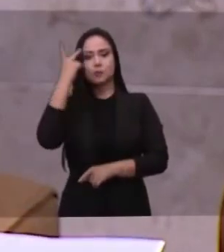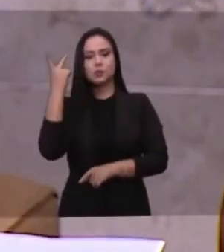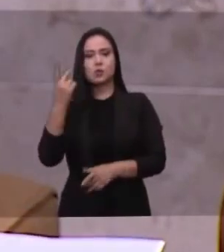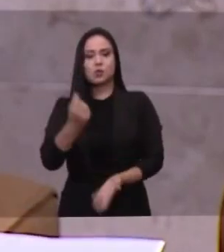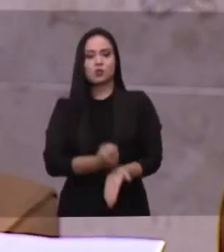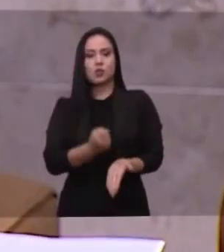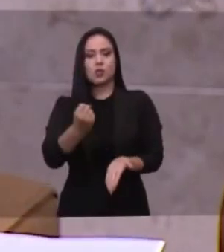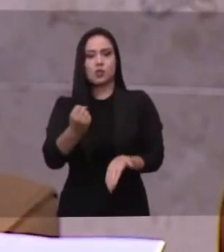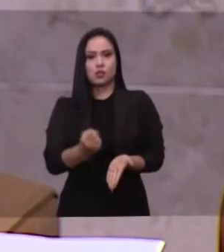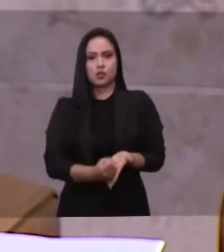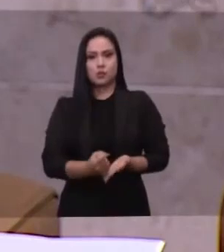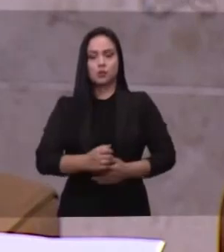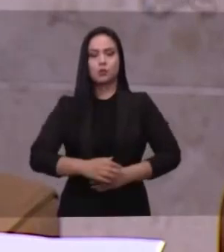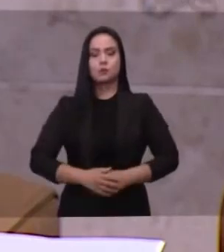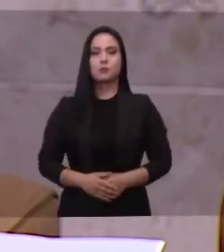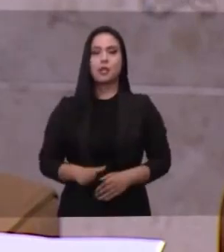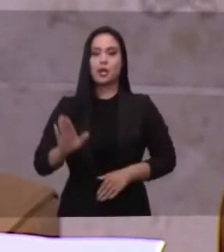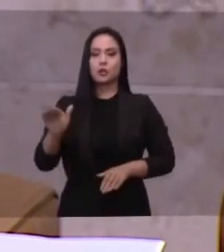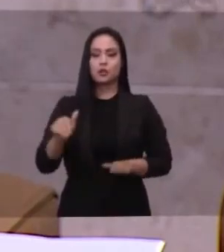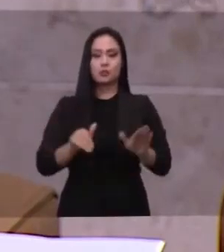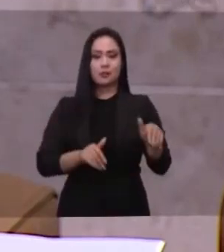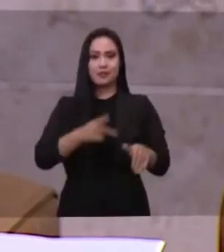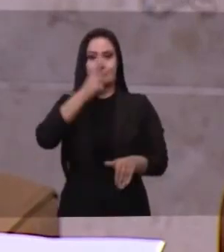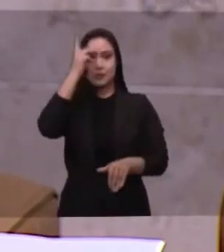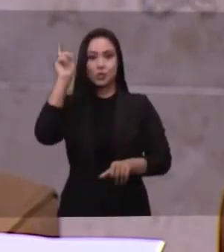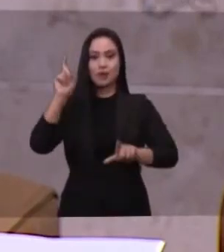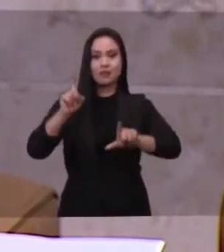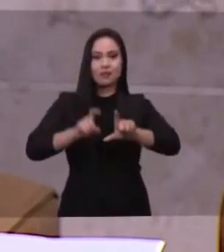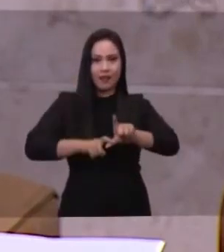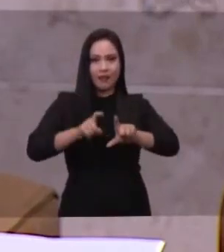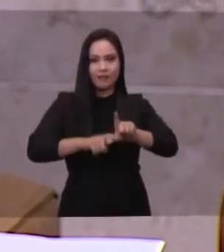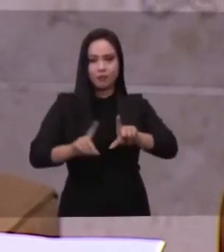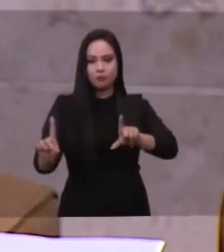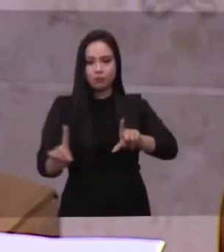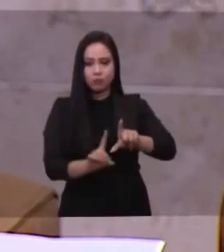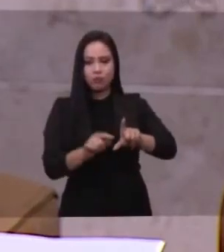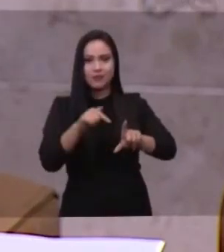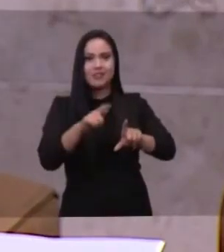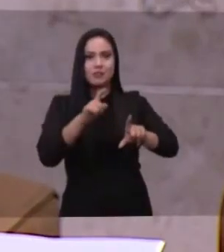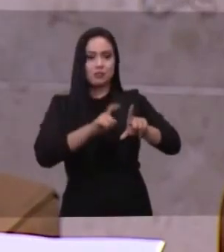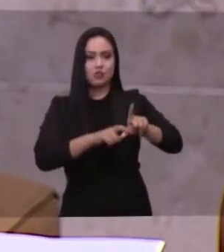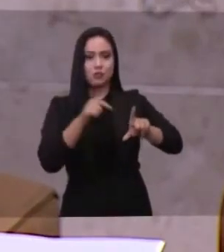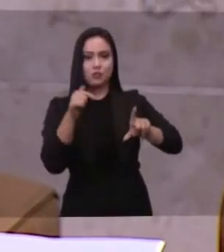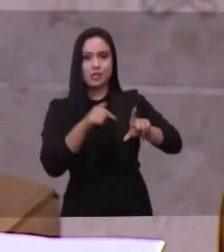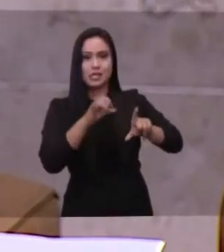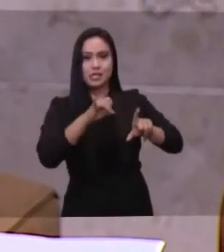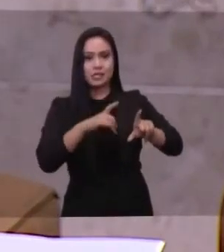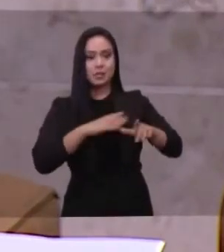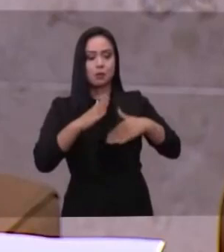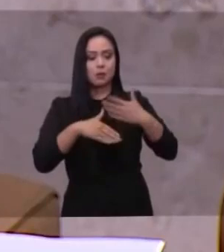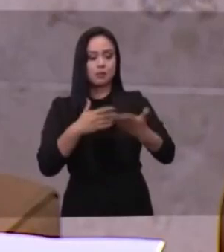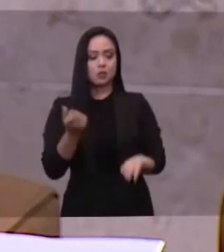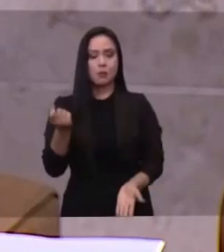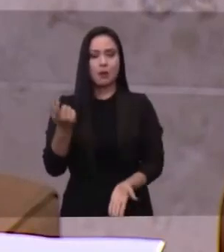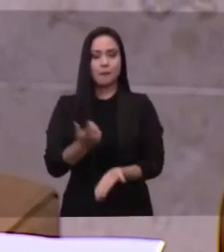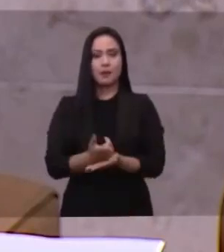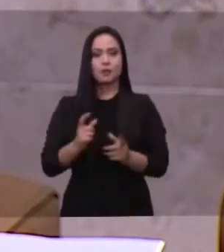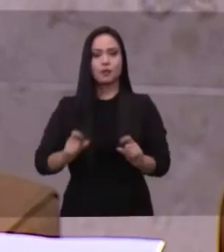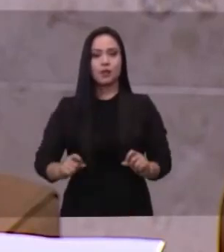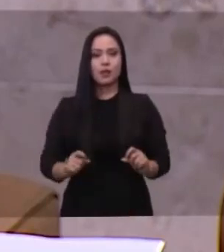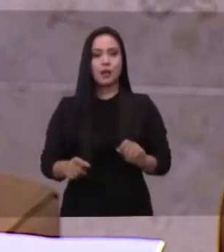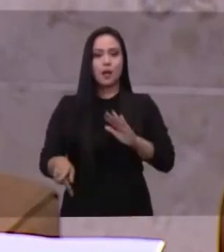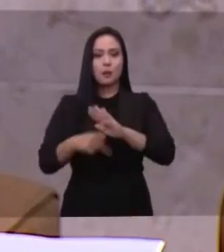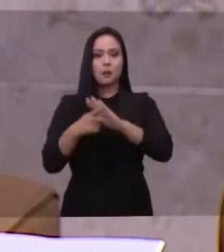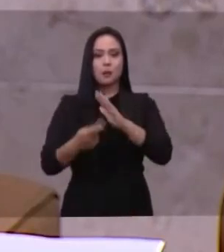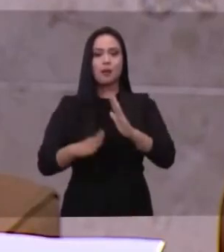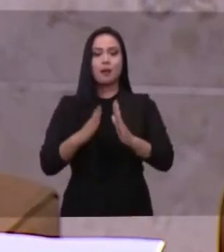registro. Intimado o devedor fiduciante a respeito do débito, se ele não procede ao pagamento, a